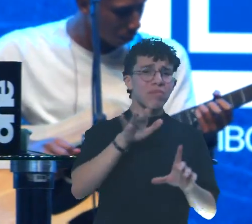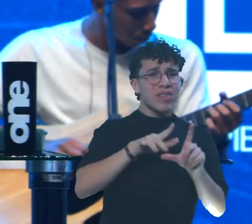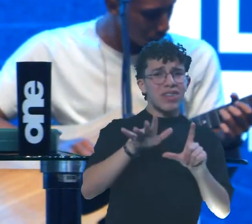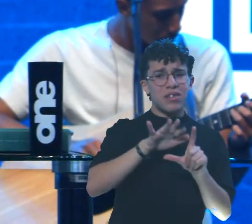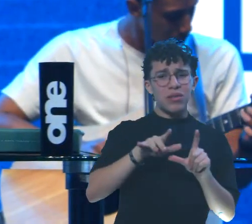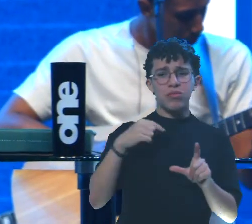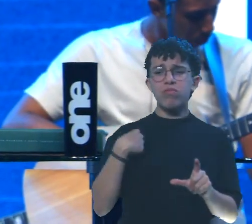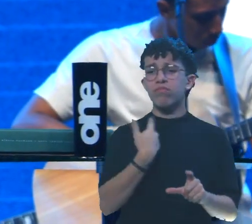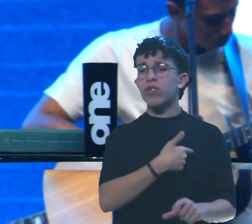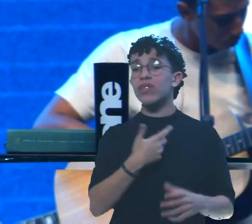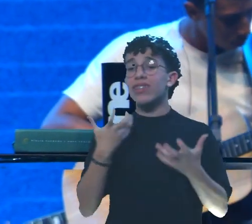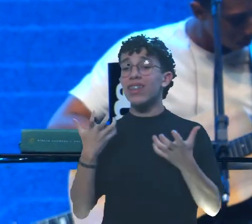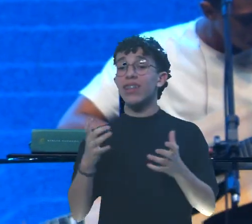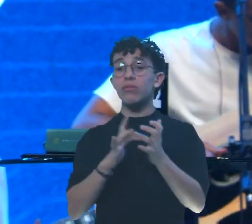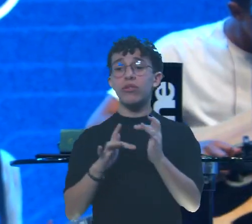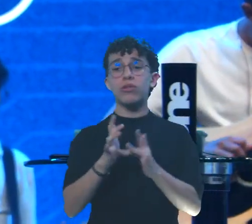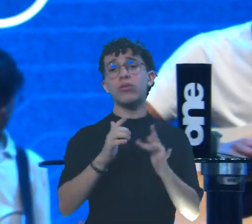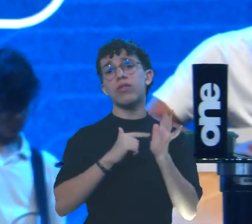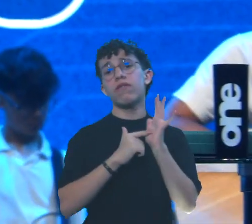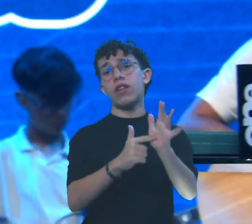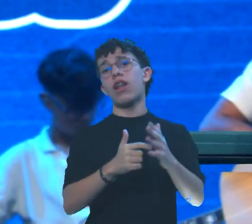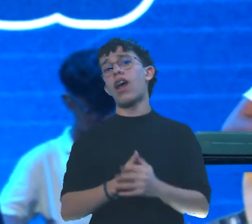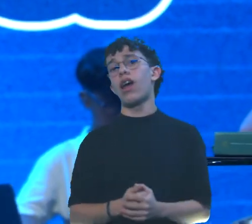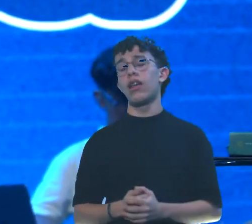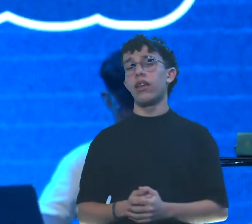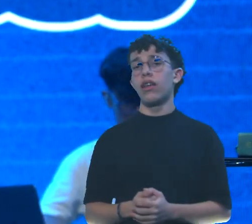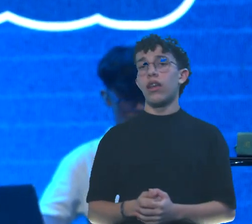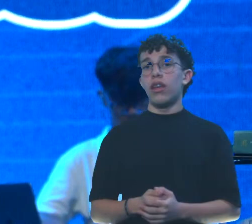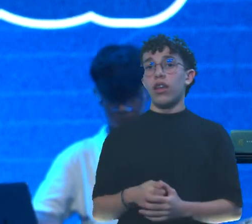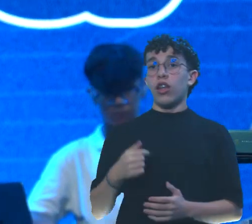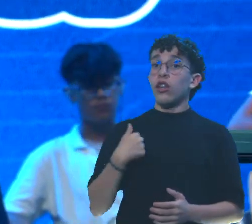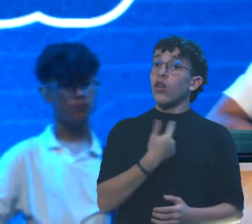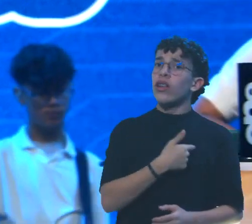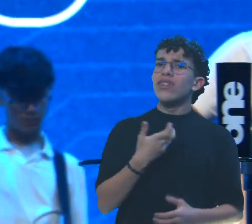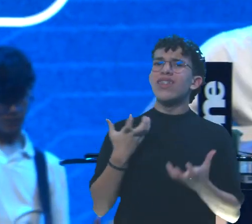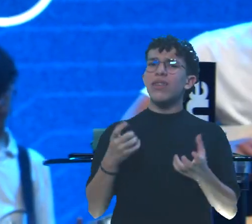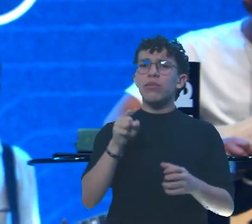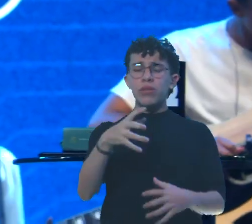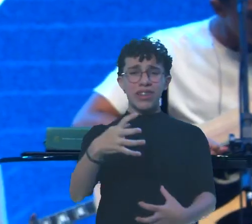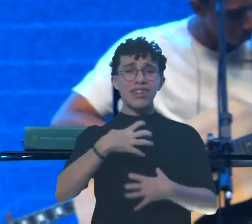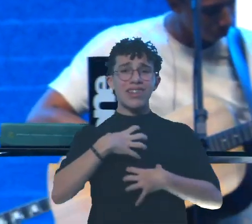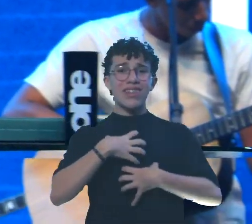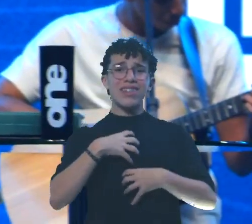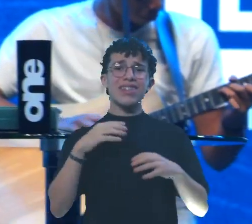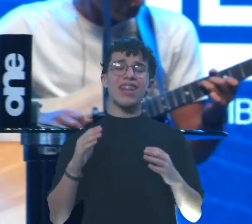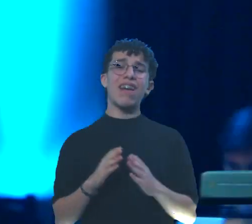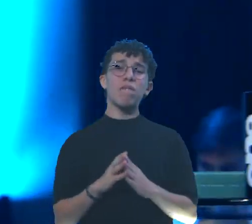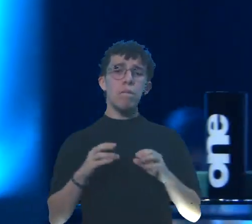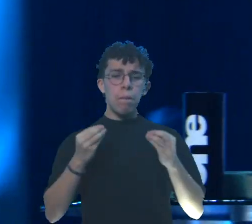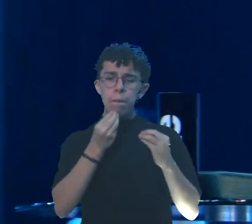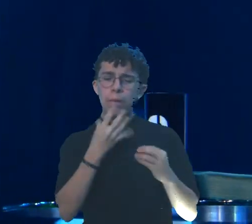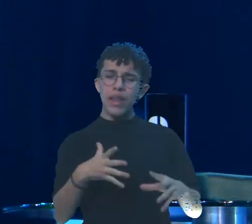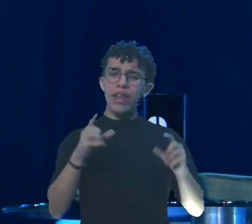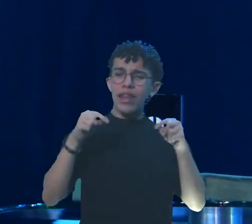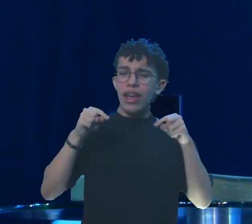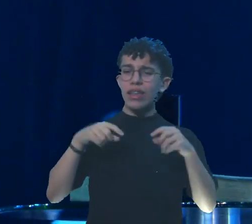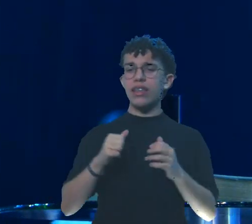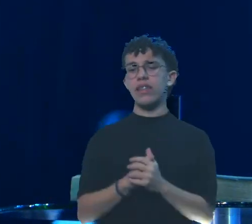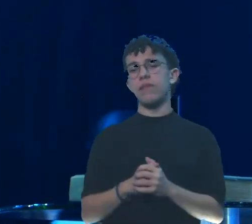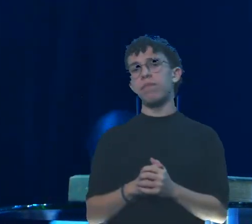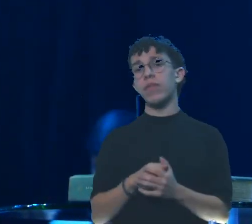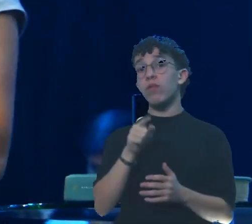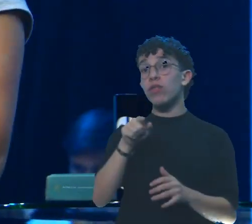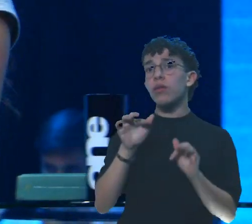A gente quer te apresentar quem é Jesus. A gente quer que você se sinta em casa nesse lugar, que você possa encontrar